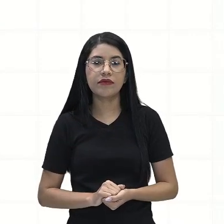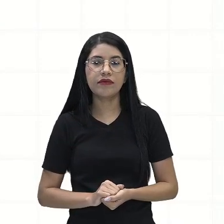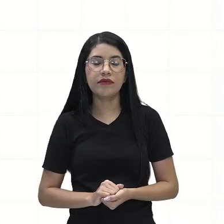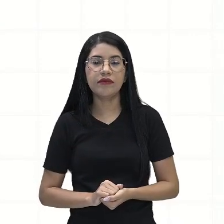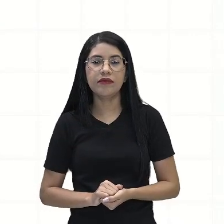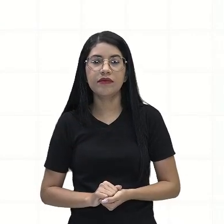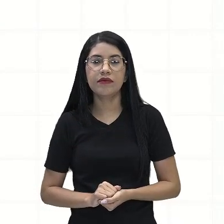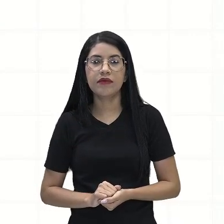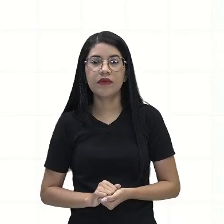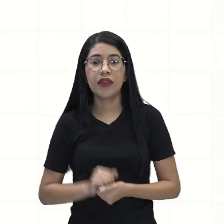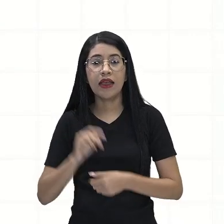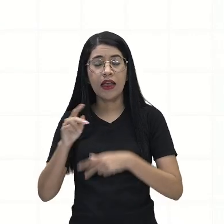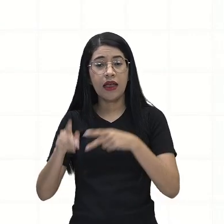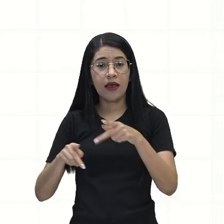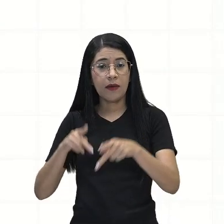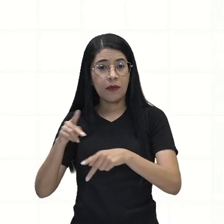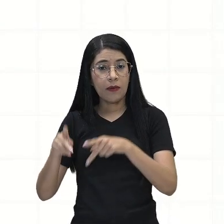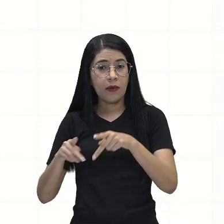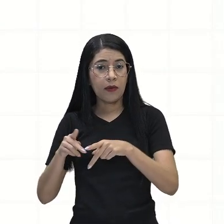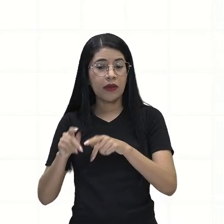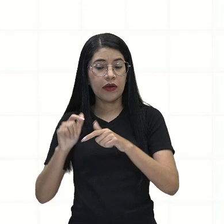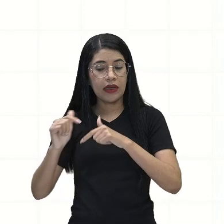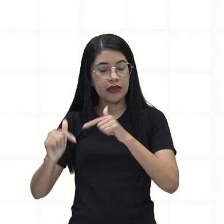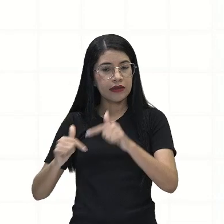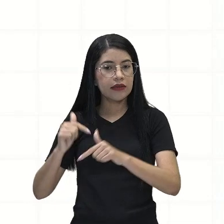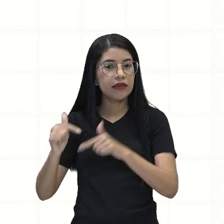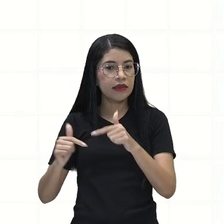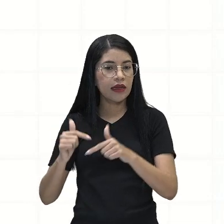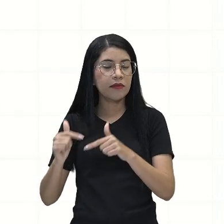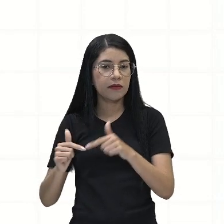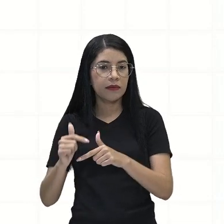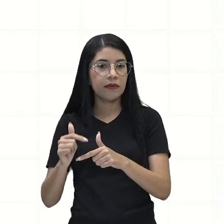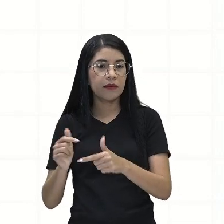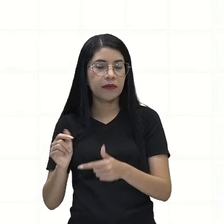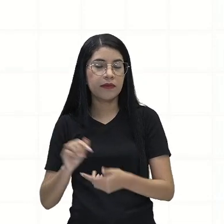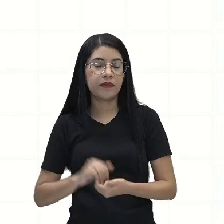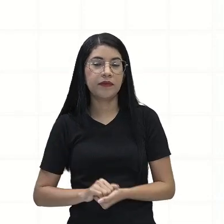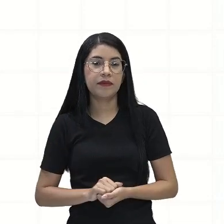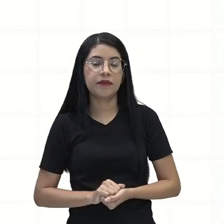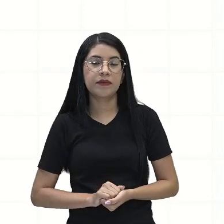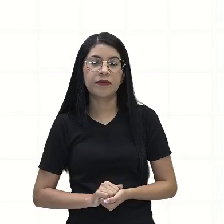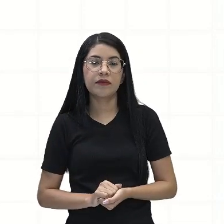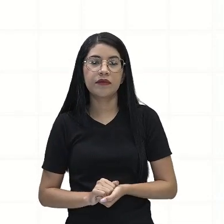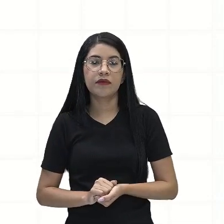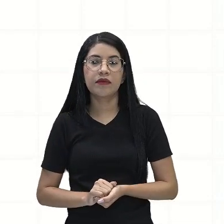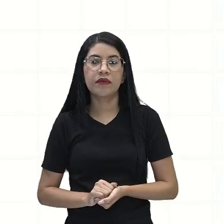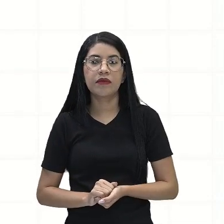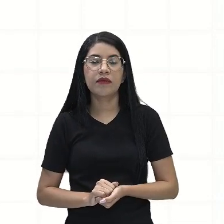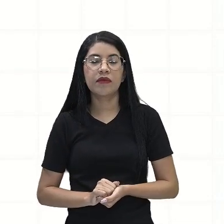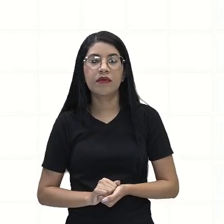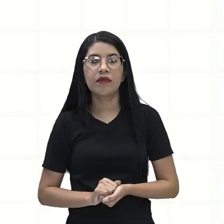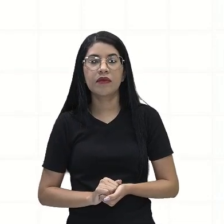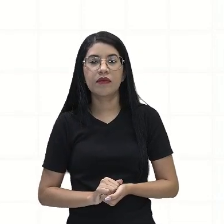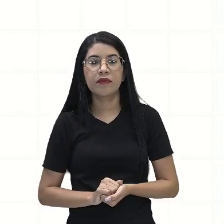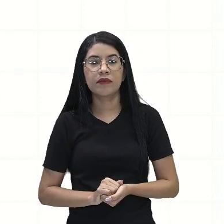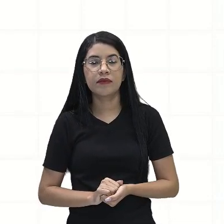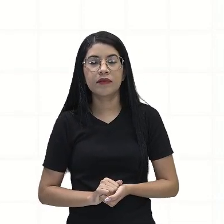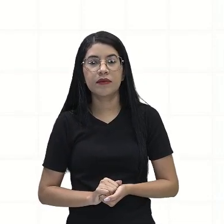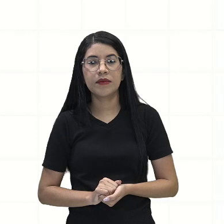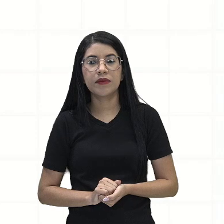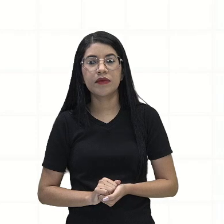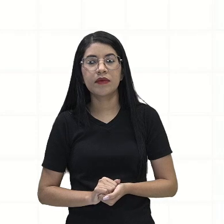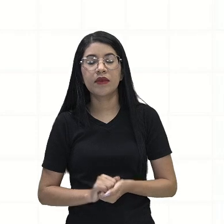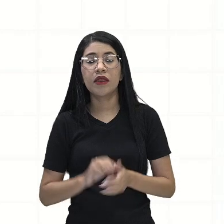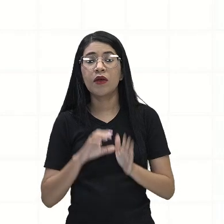que é a população economicamente ativa. É um conceito, tá bom, gente?